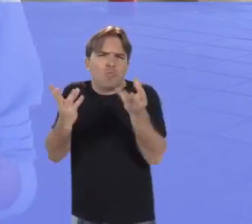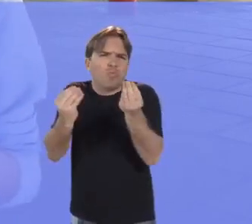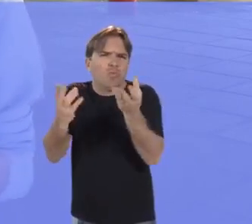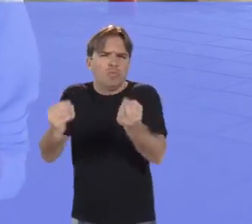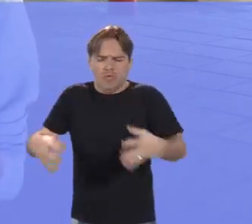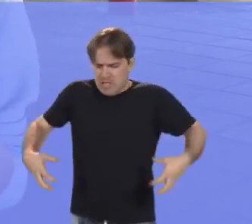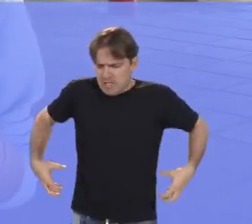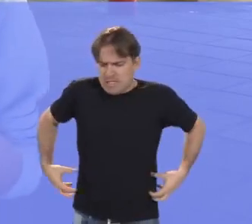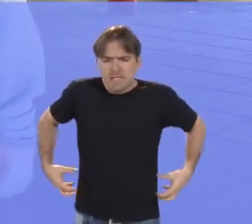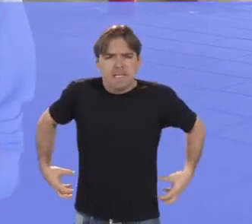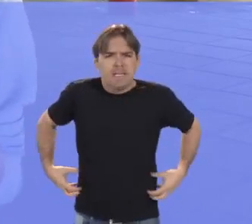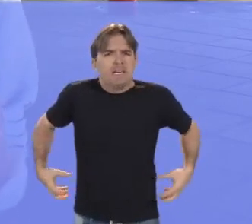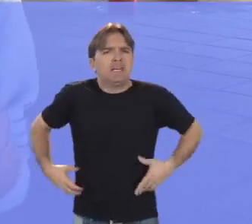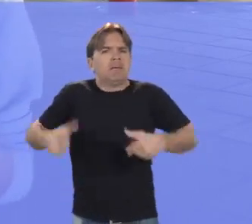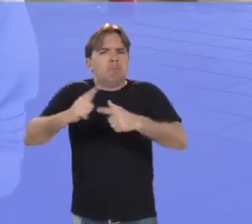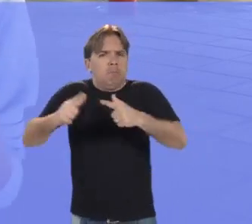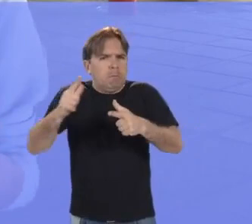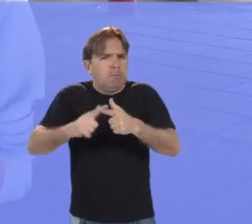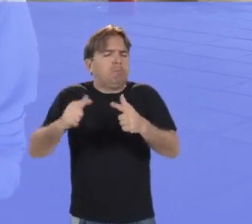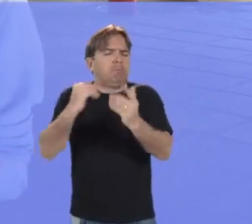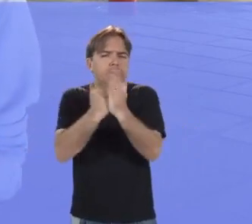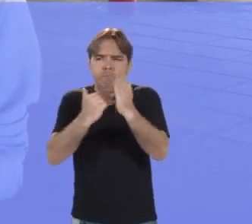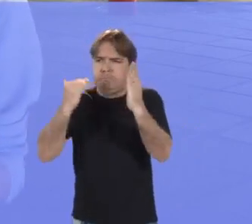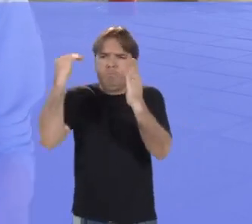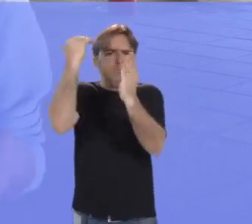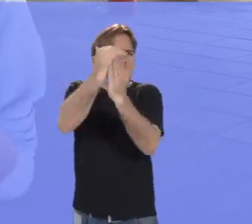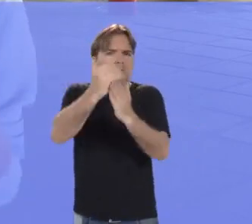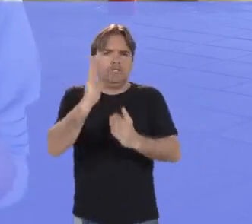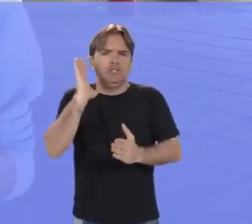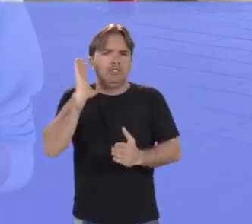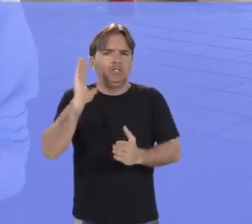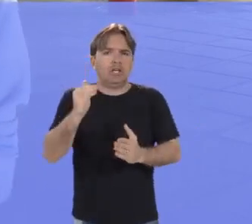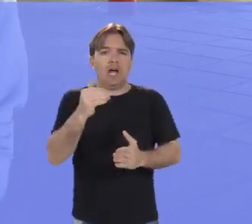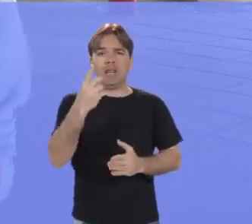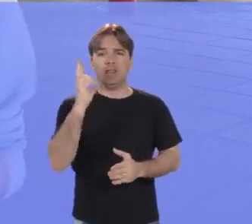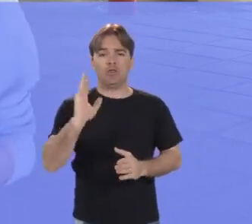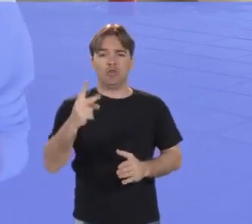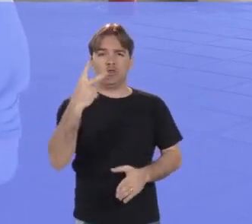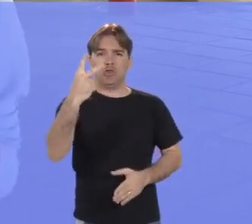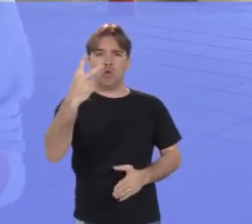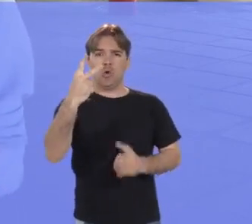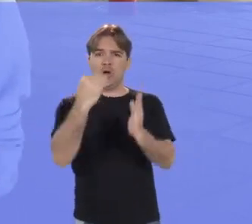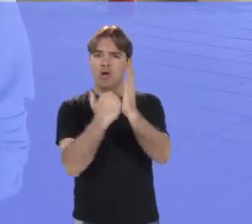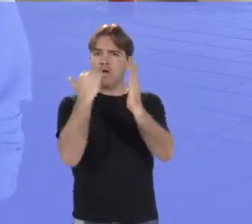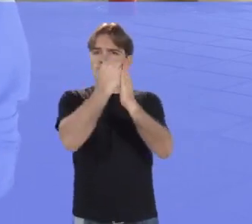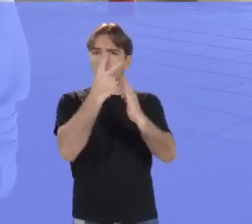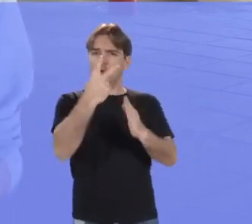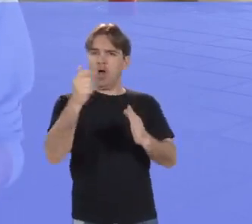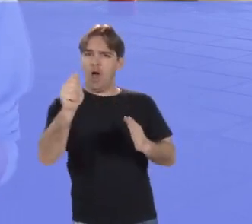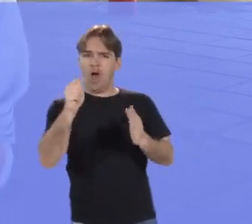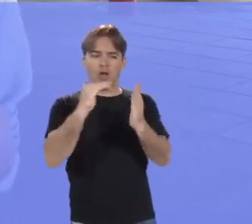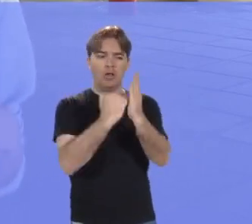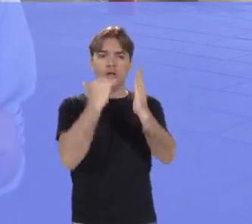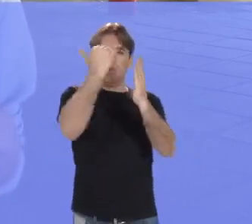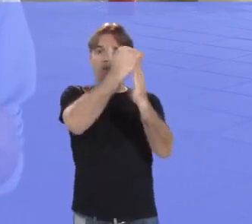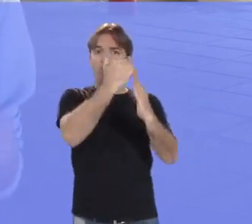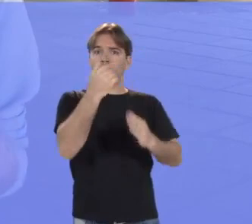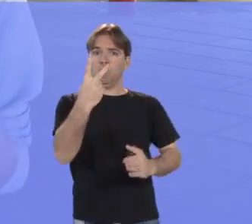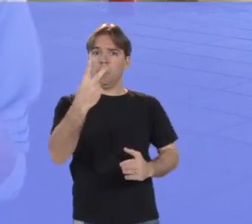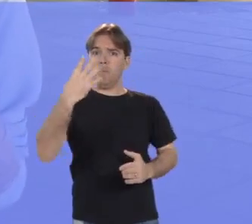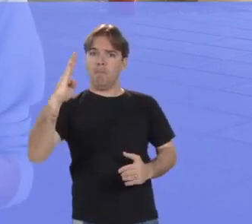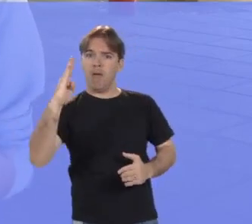Então a gente avaliou que a função deles já está um pouquinho alterada. Eles já estão no estágio 2A, 2B da função renal.